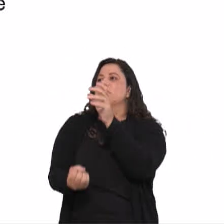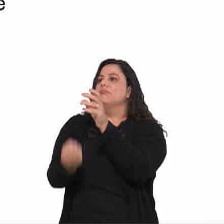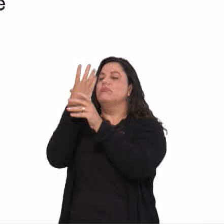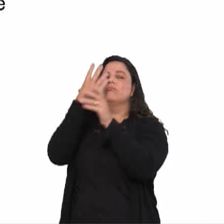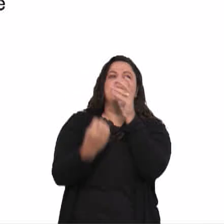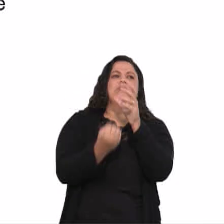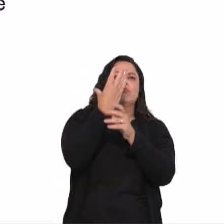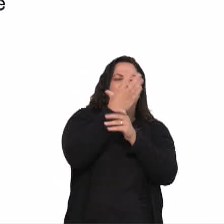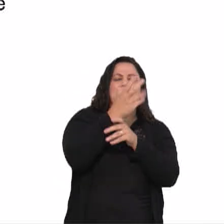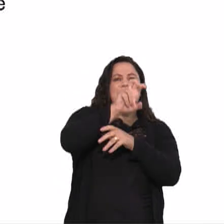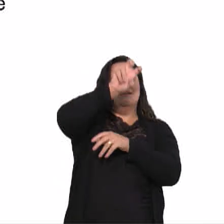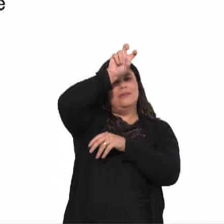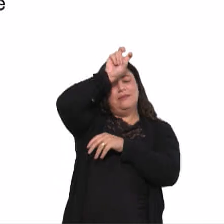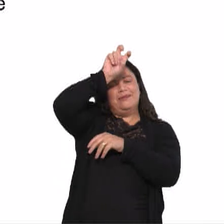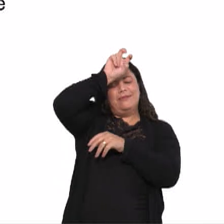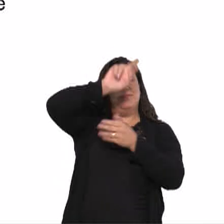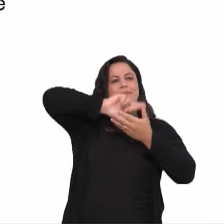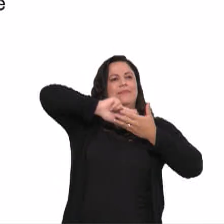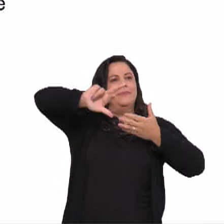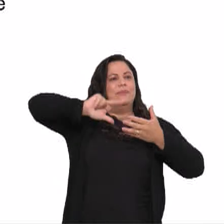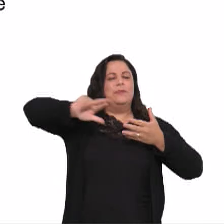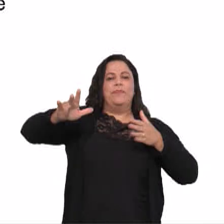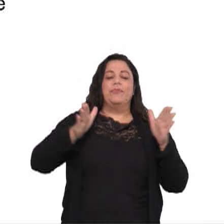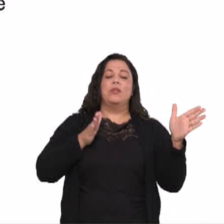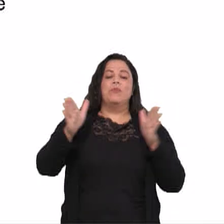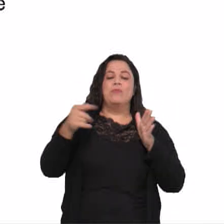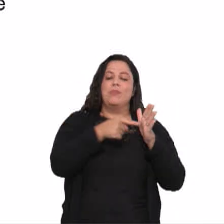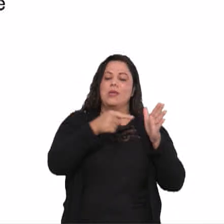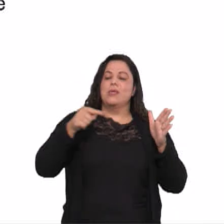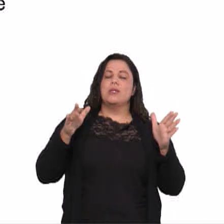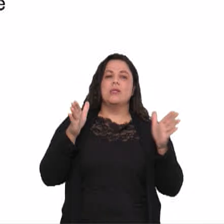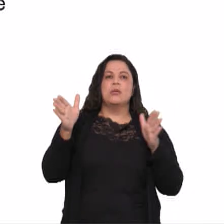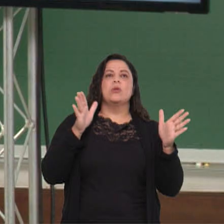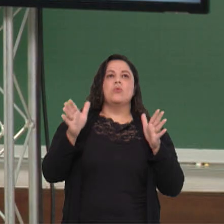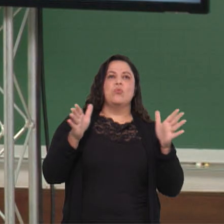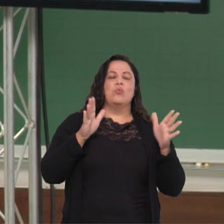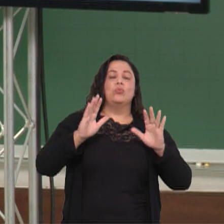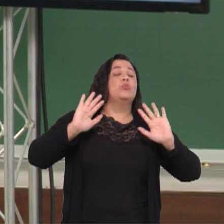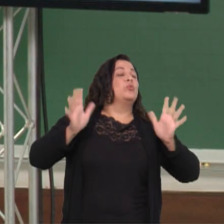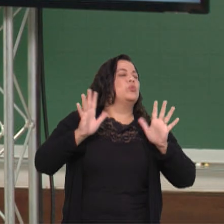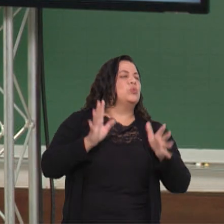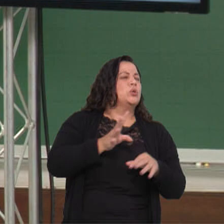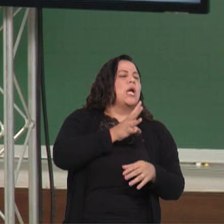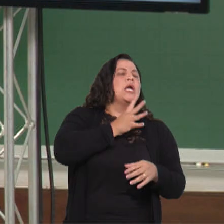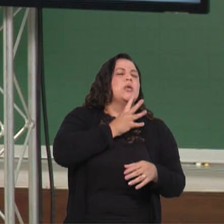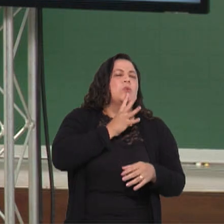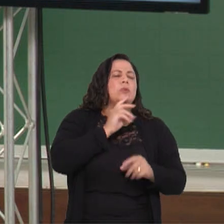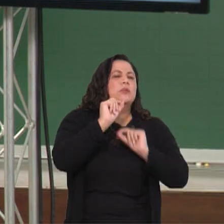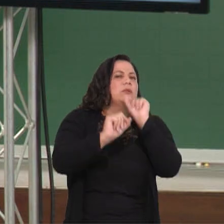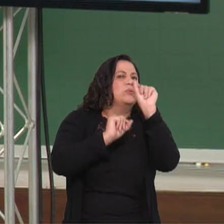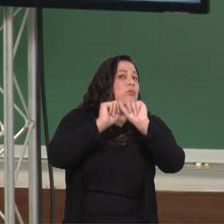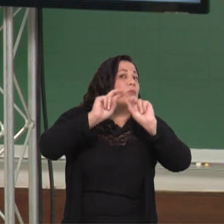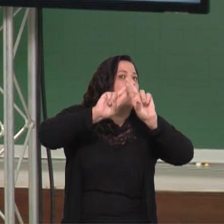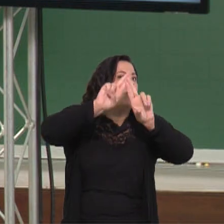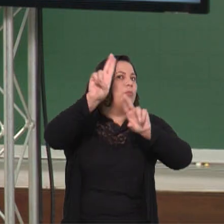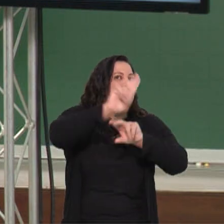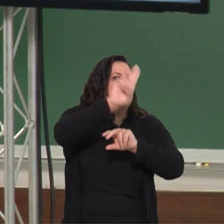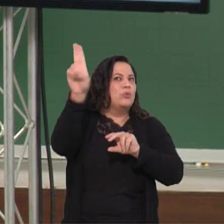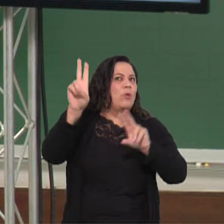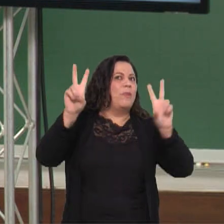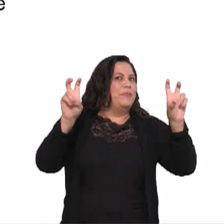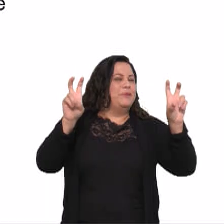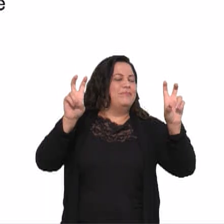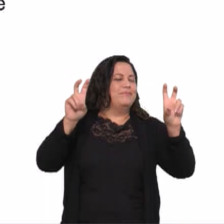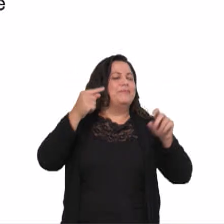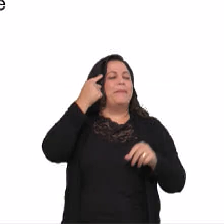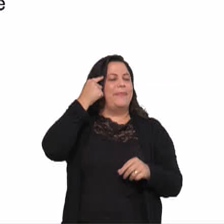elementos que caracterizam na Grécia Antiga o período conhecido como. Então pensa um pouquinho aí, leia o trechinho e a gente já volta.